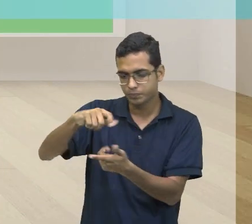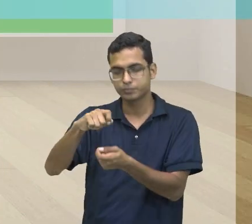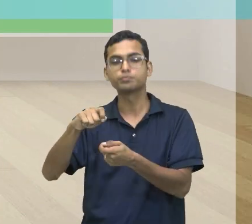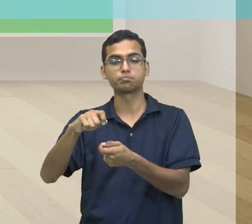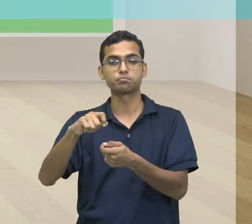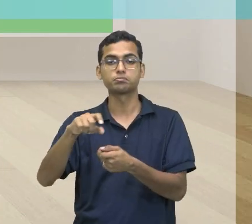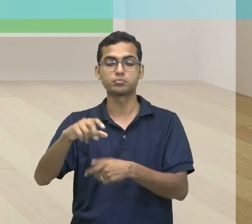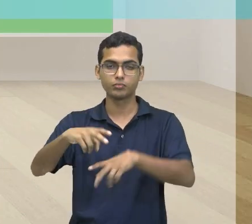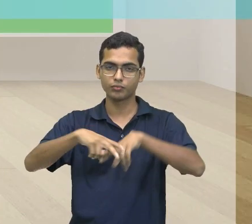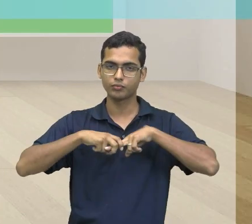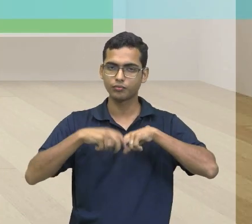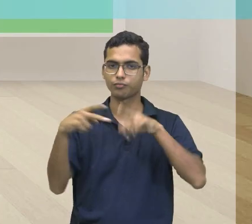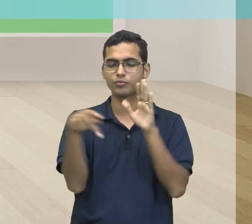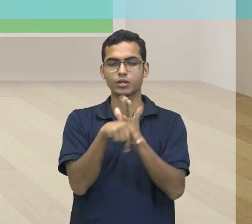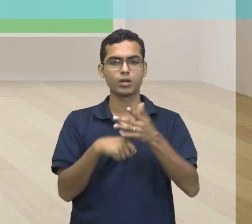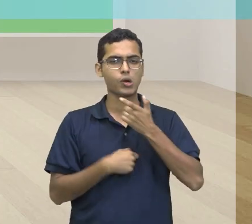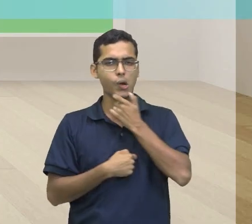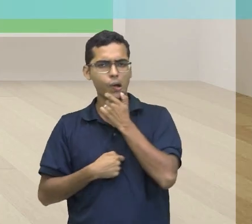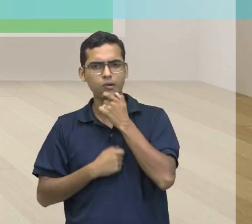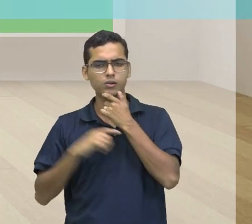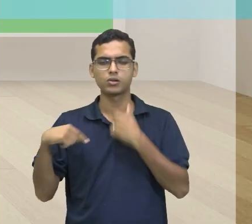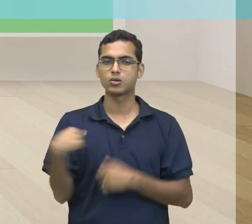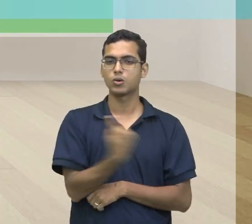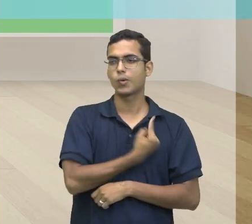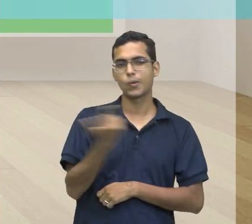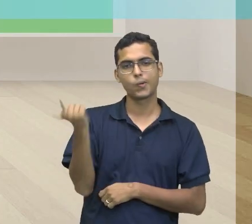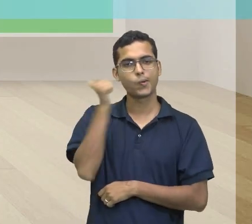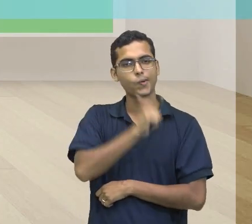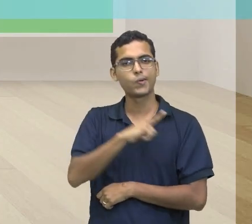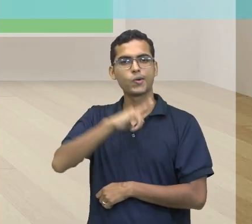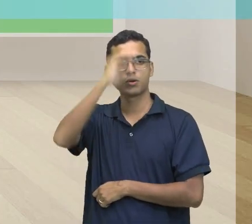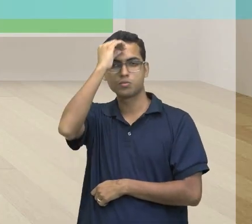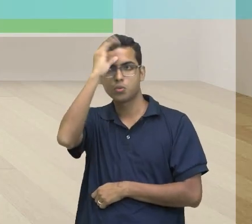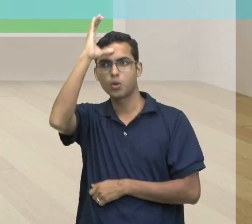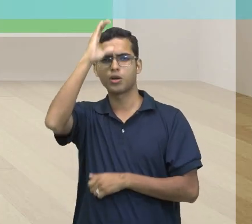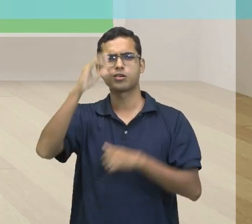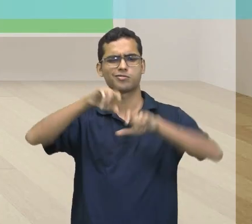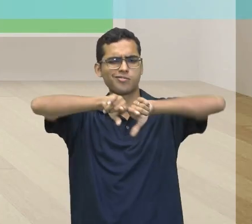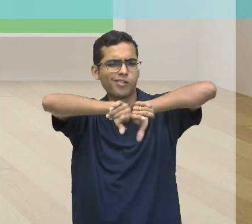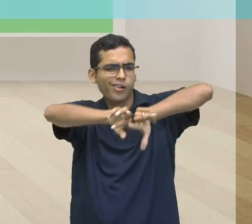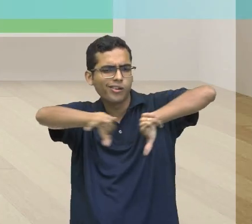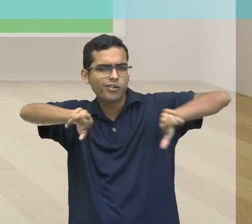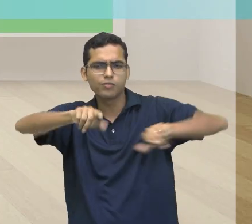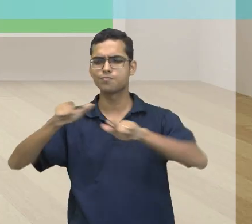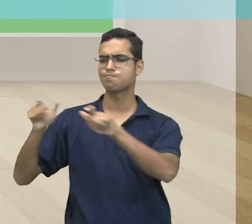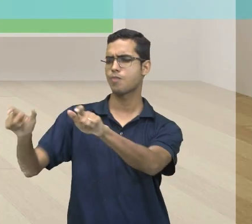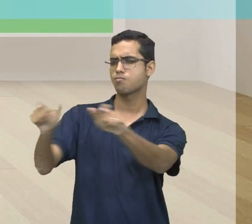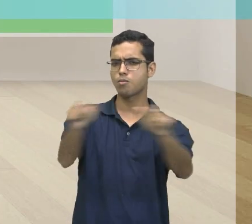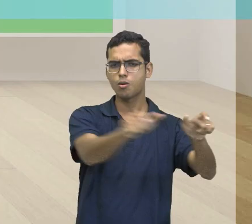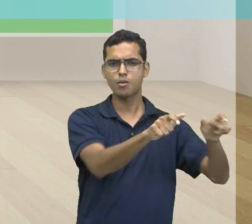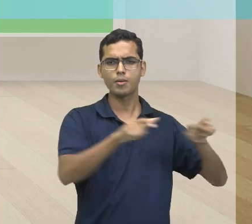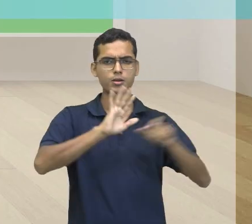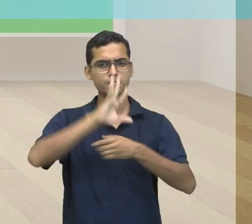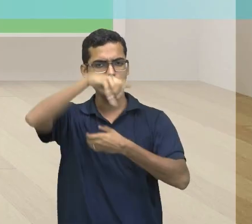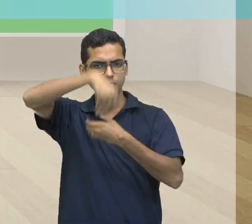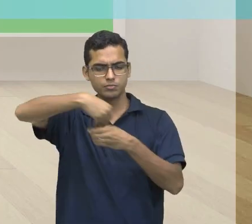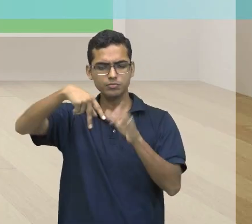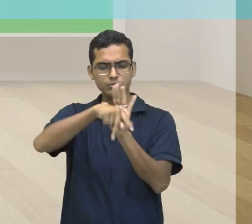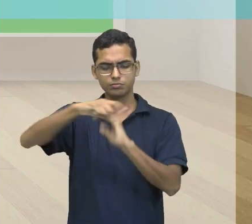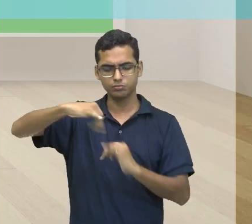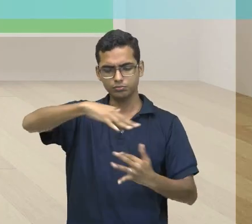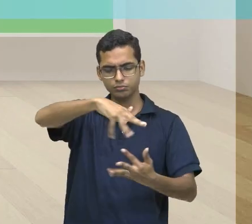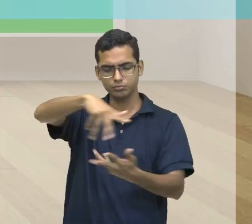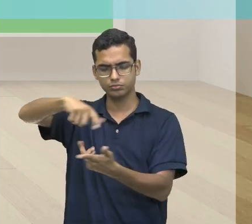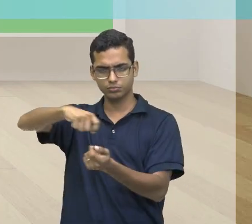dela nós vamos ter acesso a conhecimento gerado em outra parte do mundo, que também foi produzido em língua inglesa,